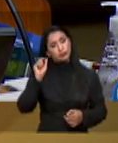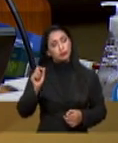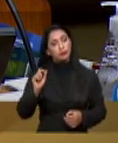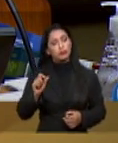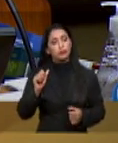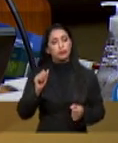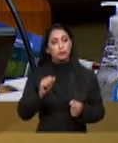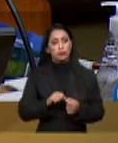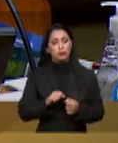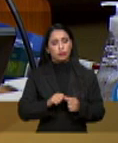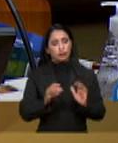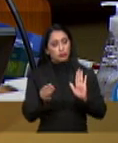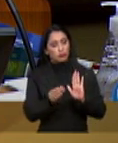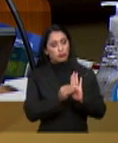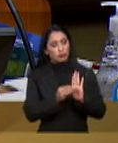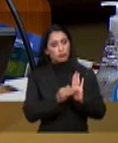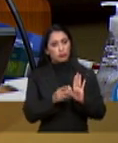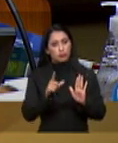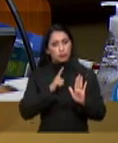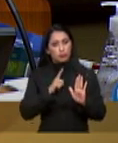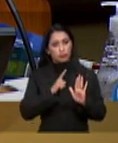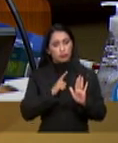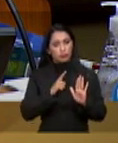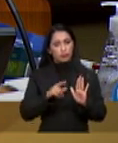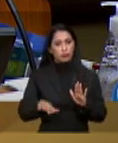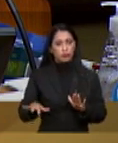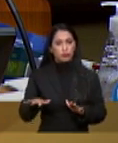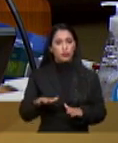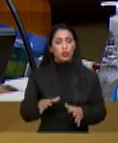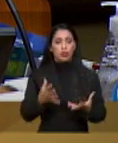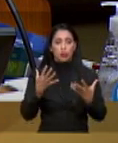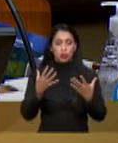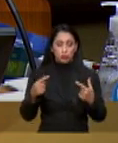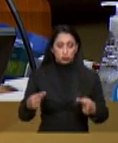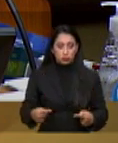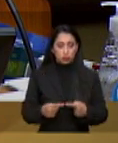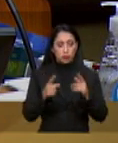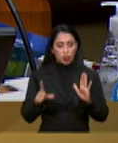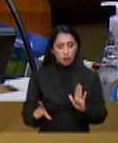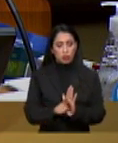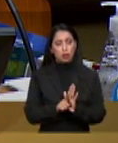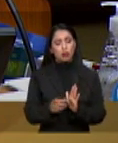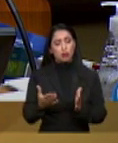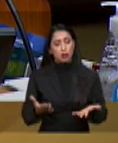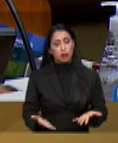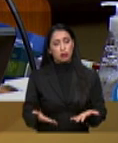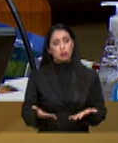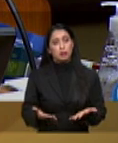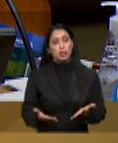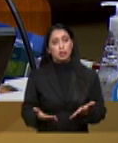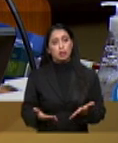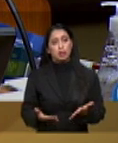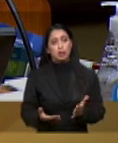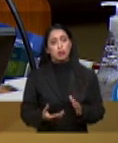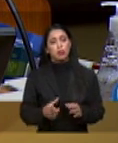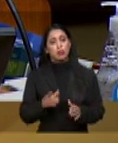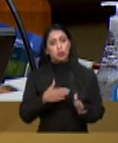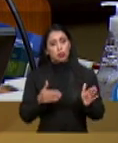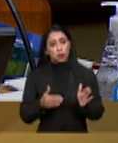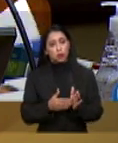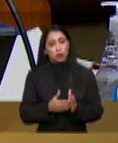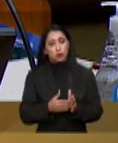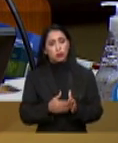comento encontra-se dentro do livre espaço de conformação do Poder Legislativo para dispor sobre os expedientes da